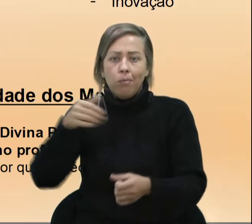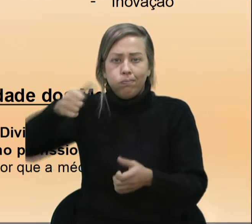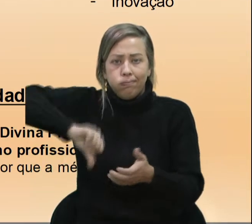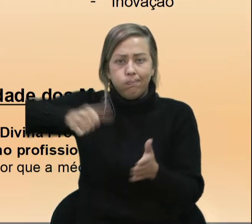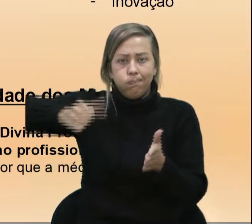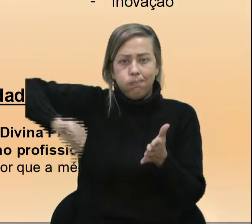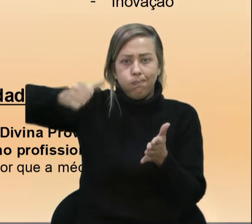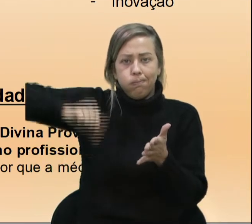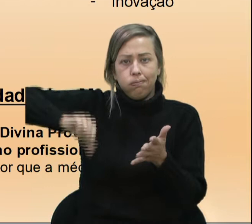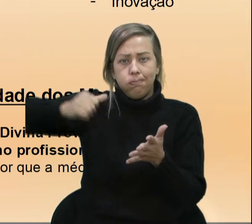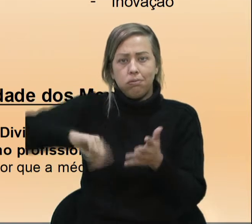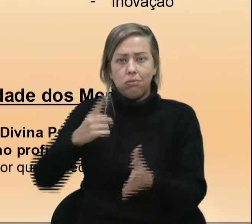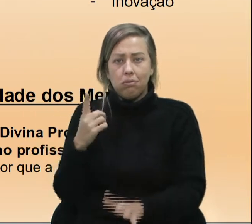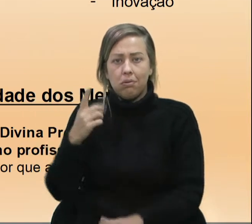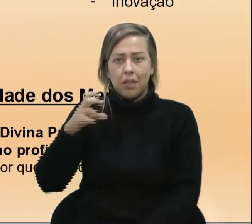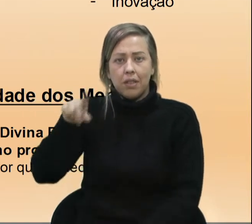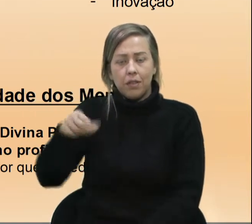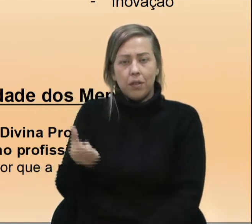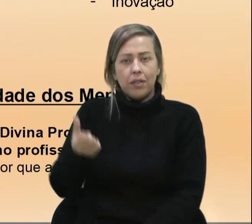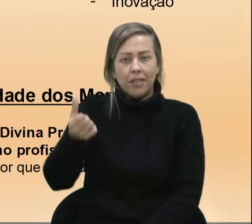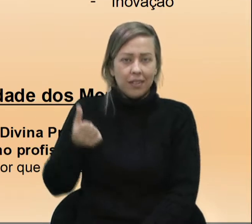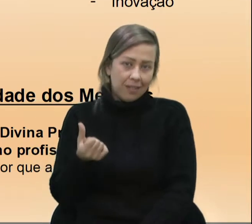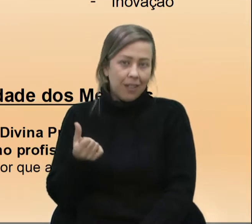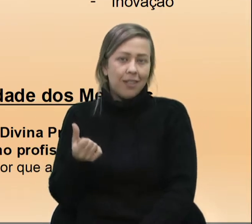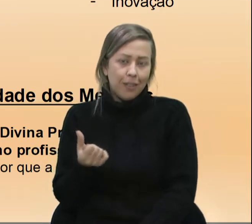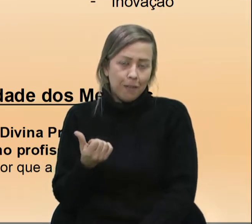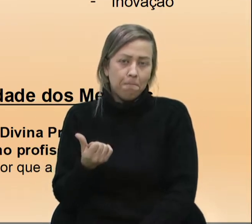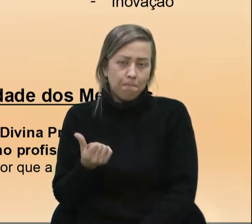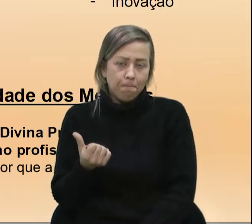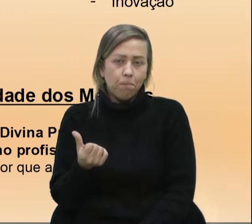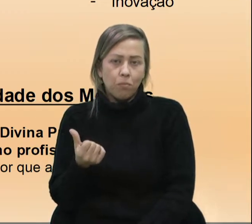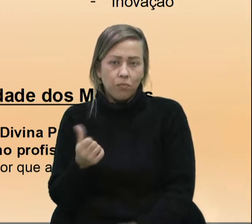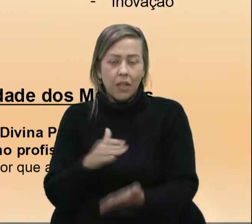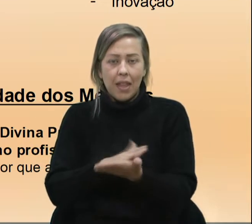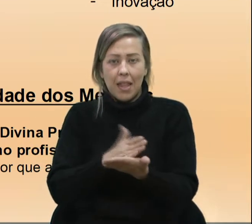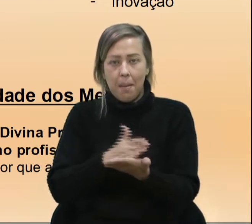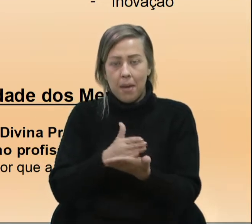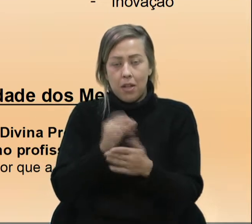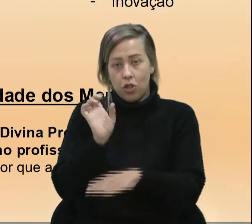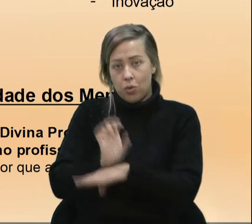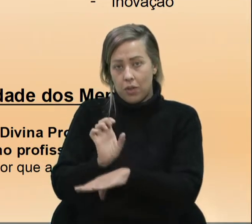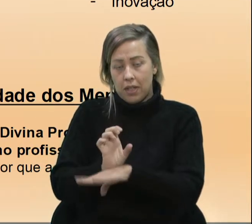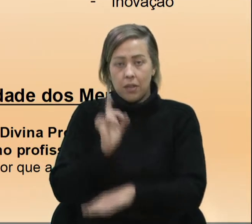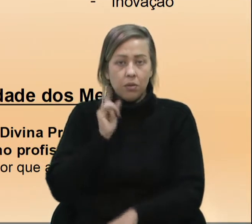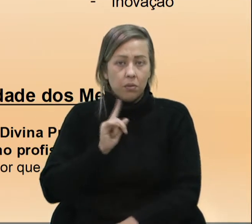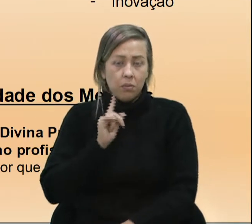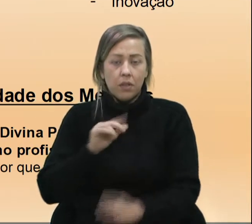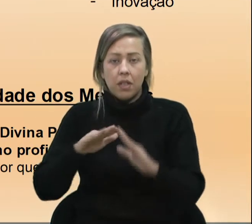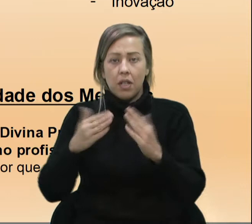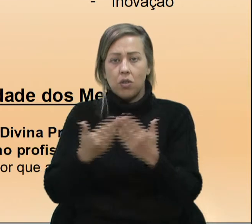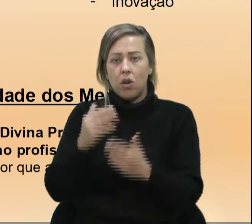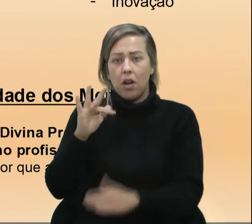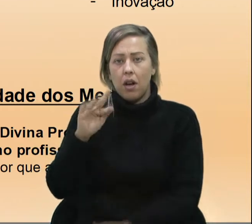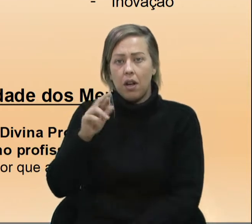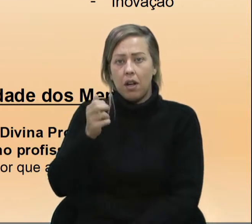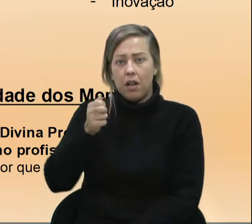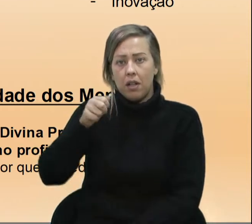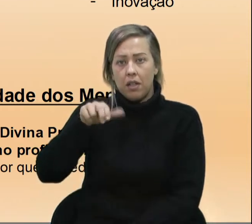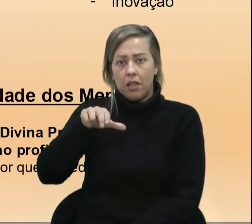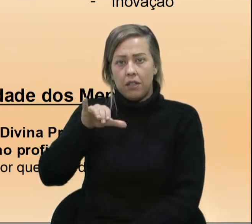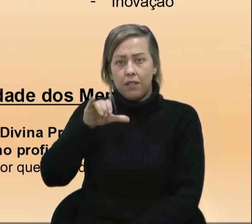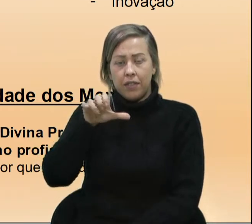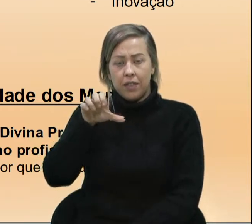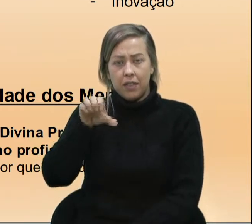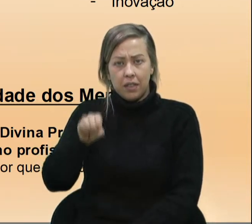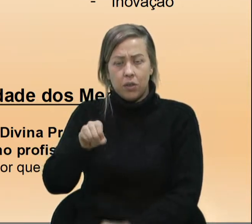podem ver, de 15,6%, também acima da média do estado. E a escola Francisco Menezes Filho, né,